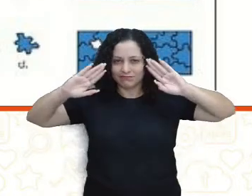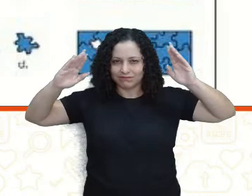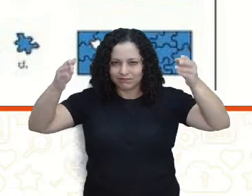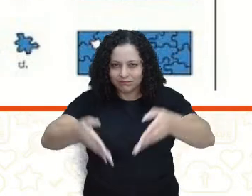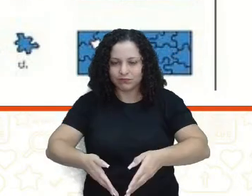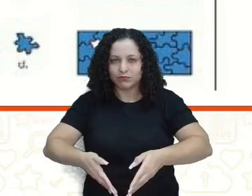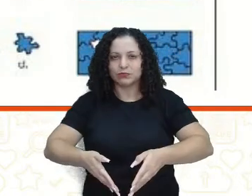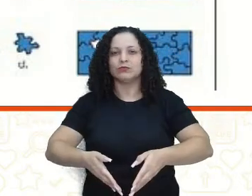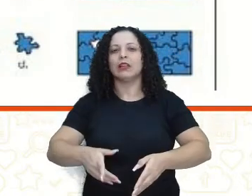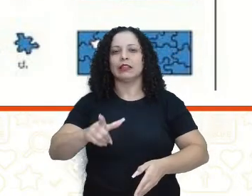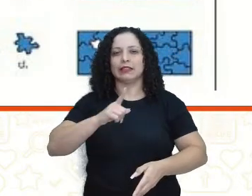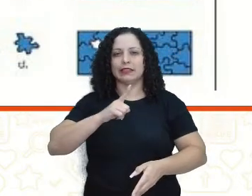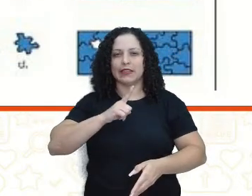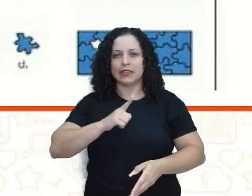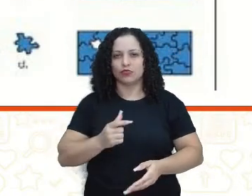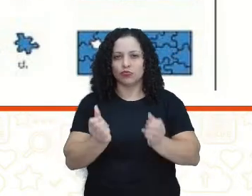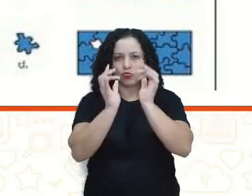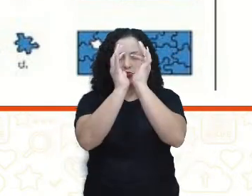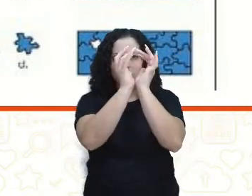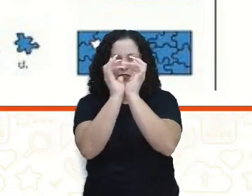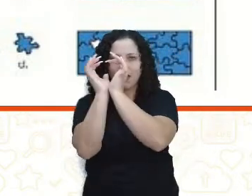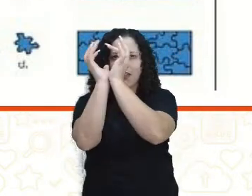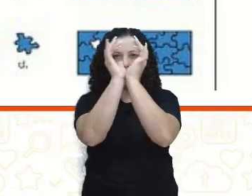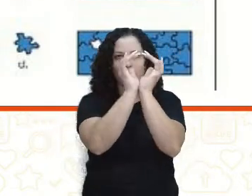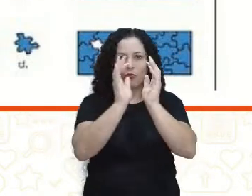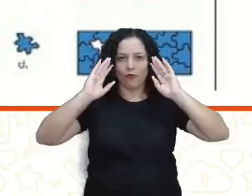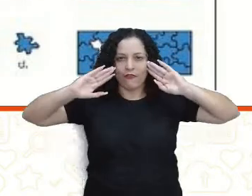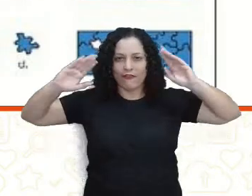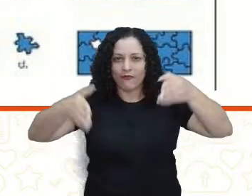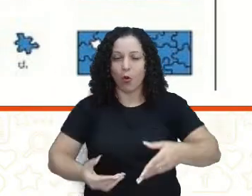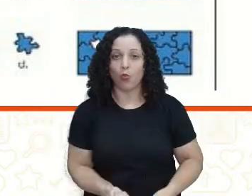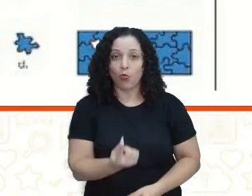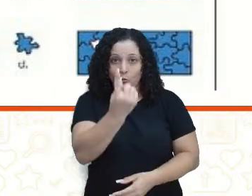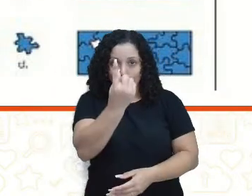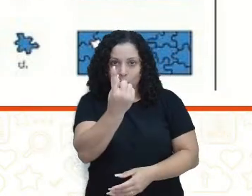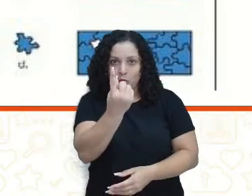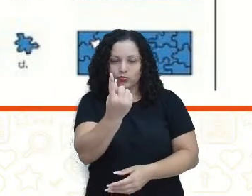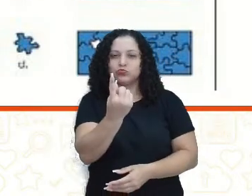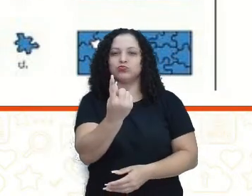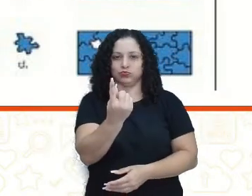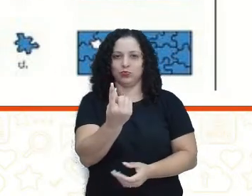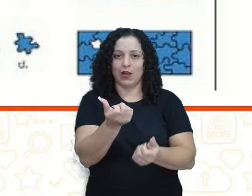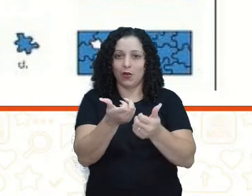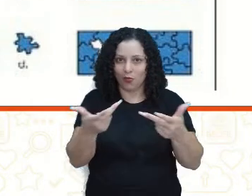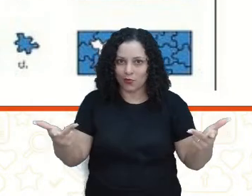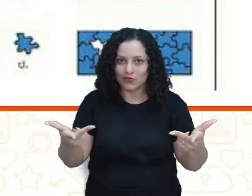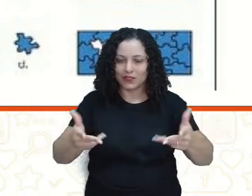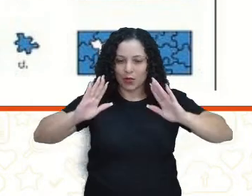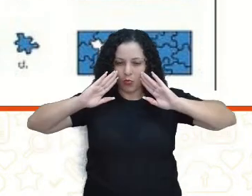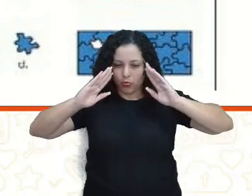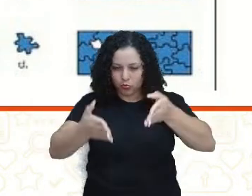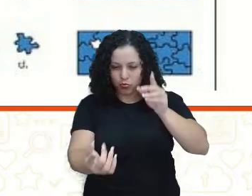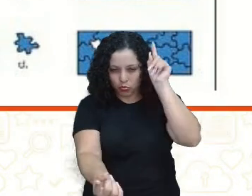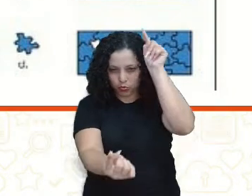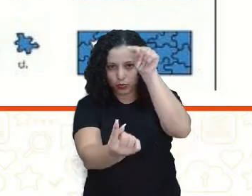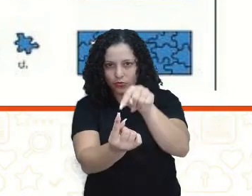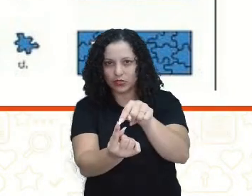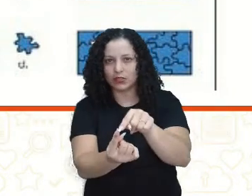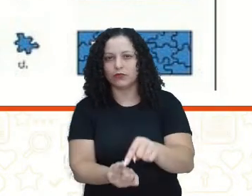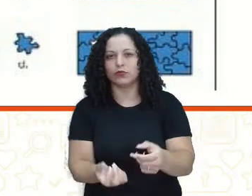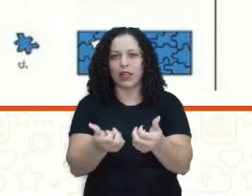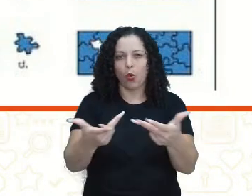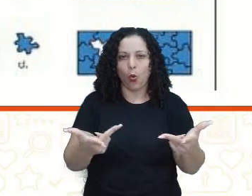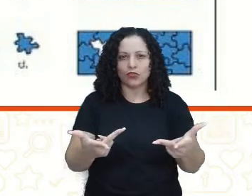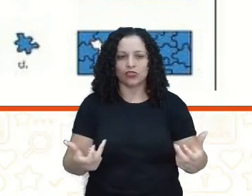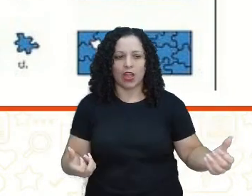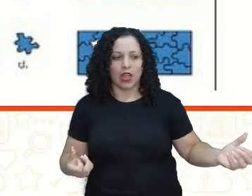a concentração das funções cerebrais em apenas uma atividade. A gente precisa focar nesse objetivo, né? Excluindo todos os estímulos